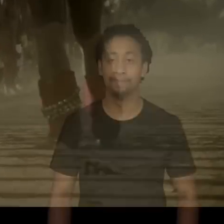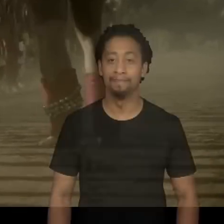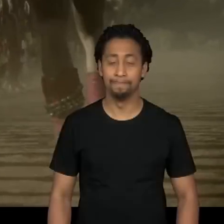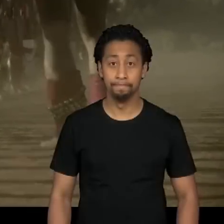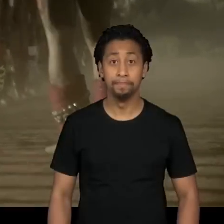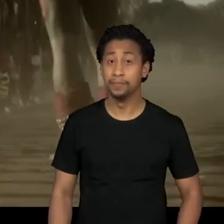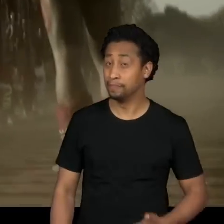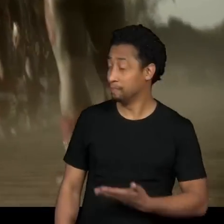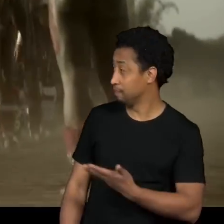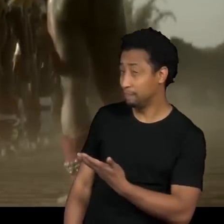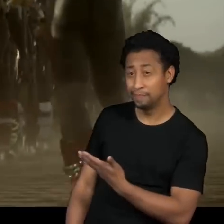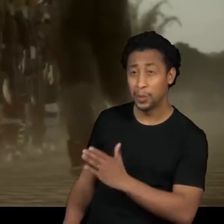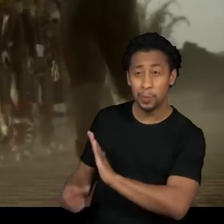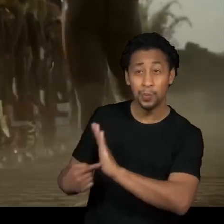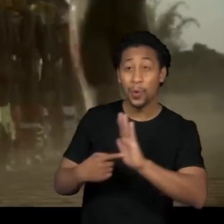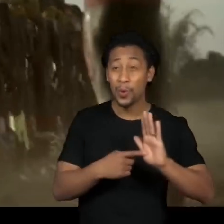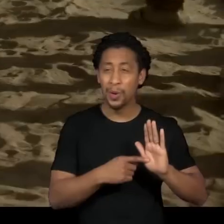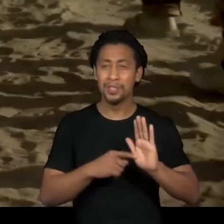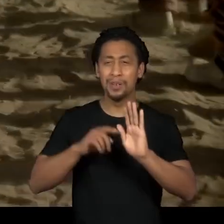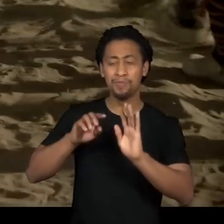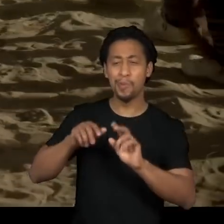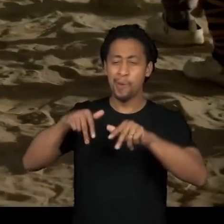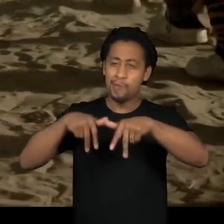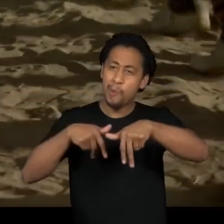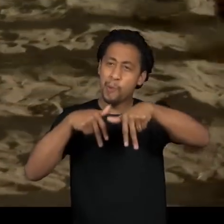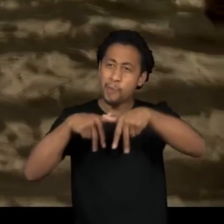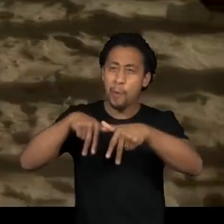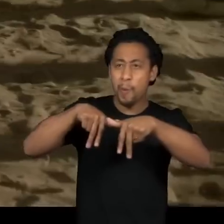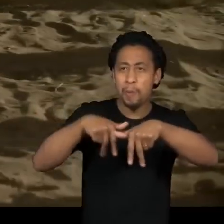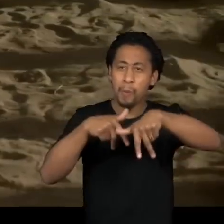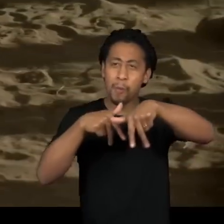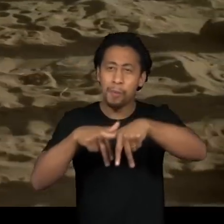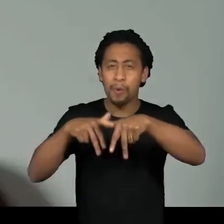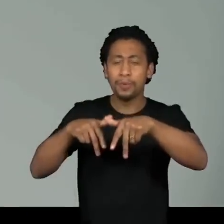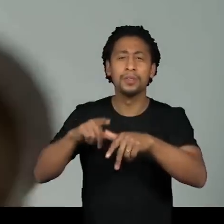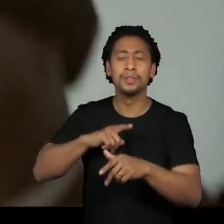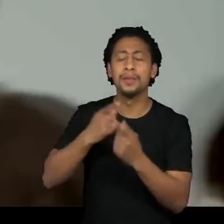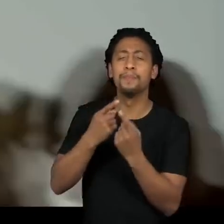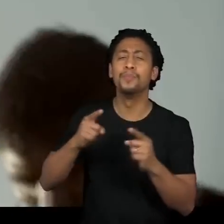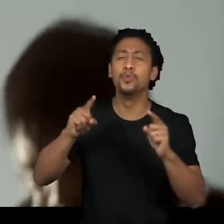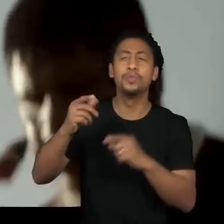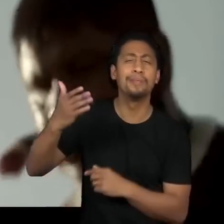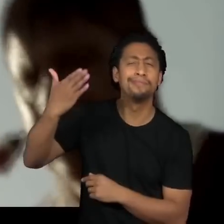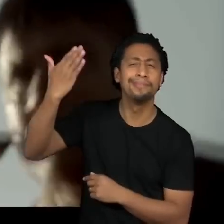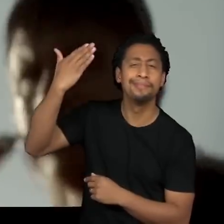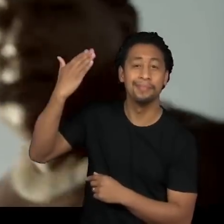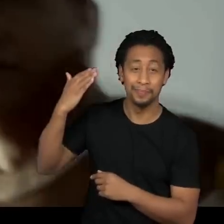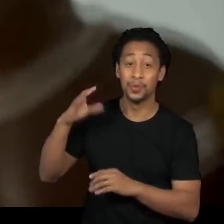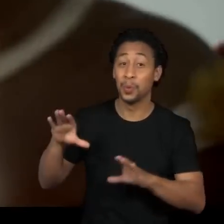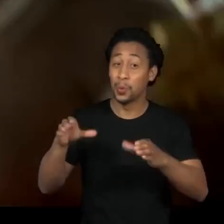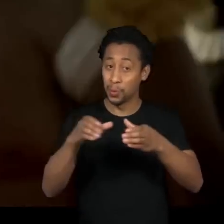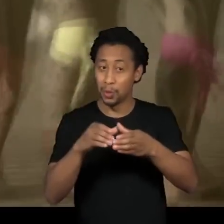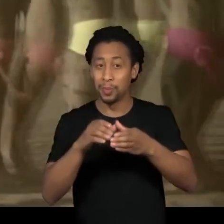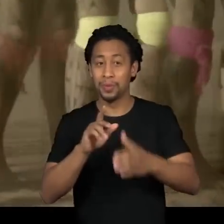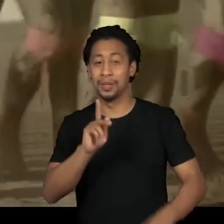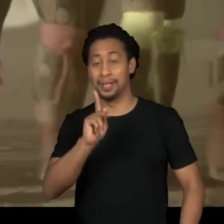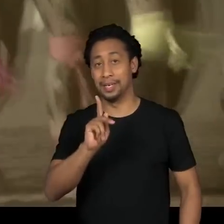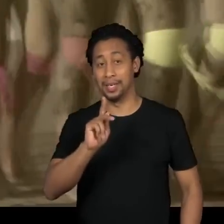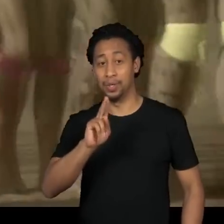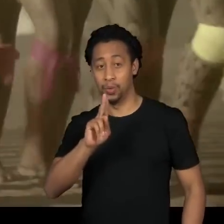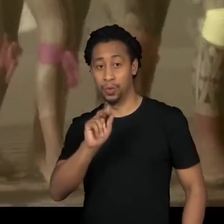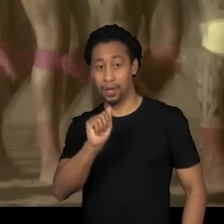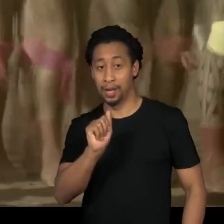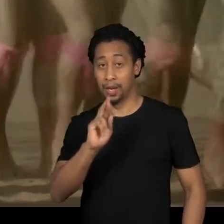Corpos adornados dançam movidos por sons ancestrais. É parte do Quarupi, na aldeia Ipatse